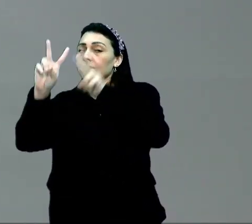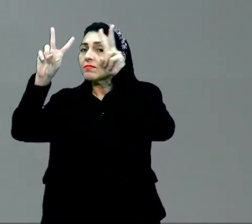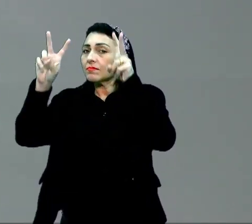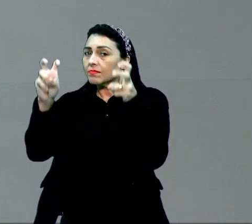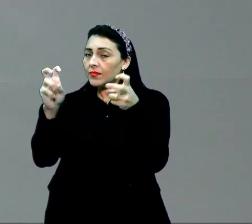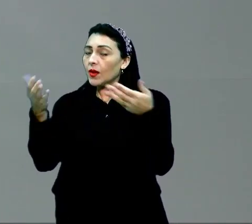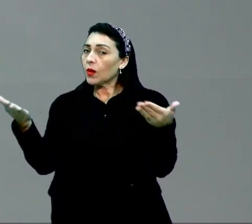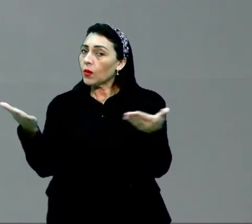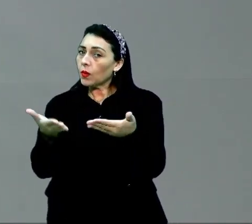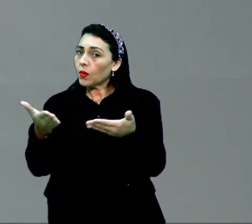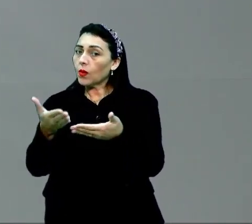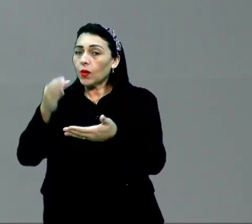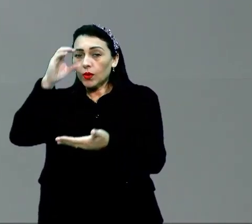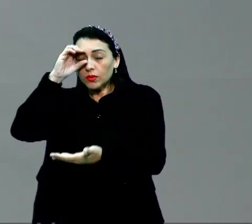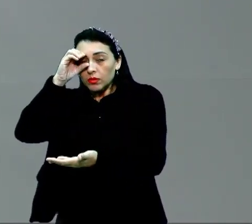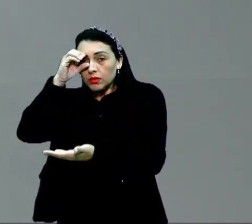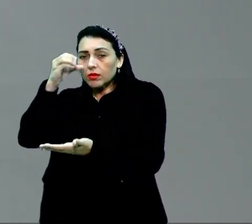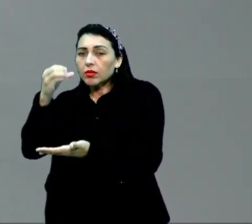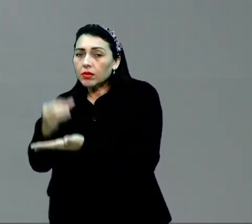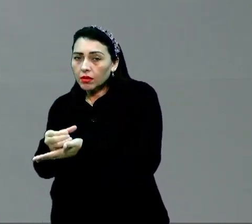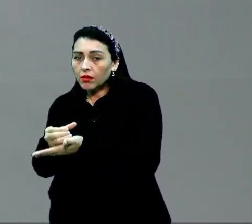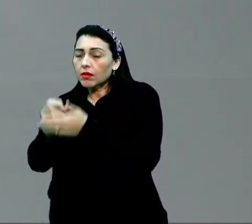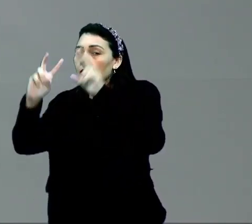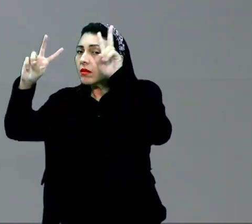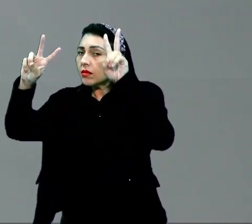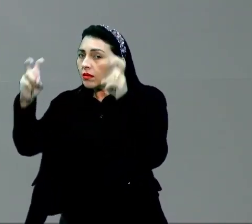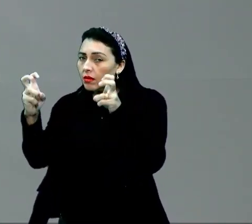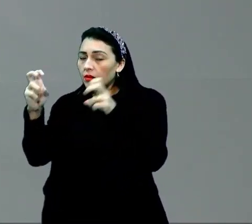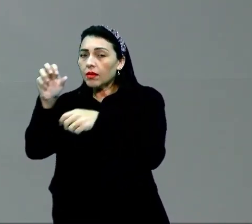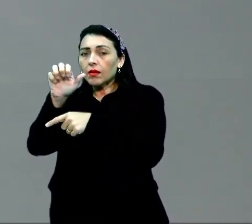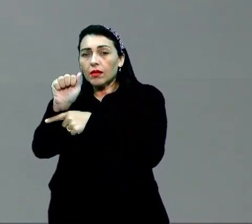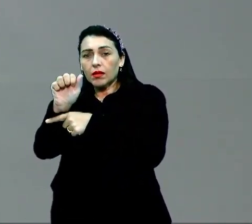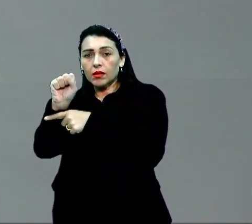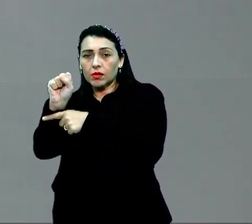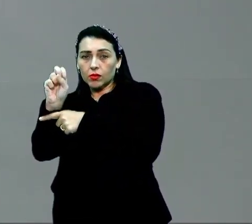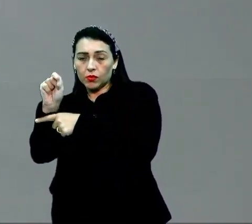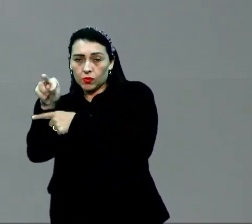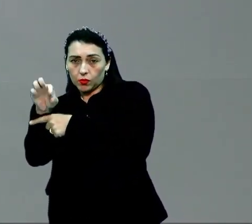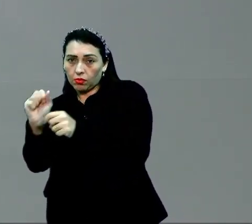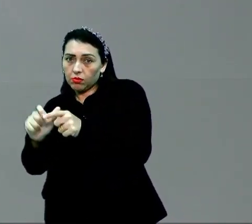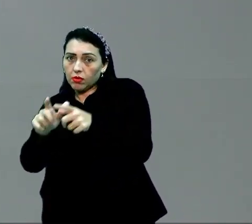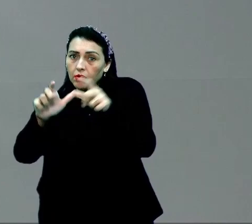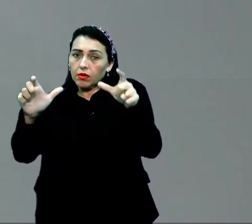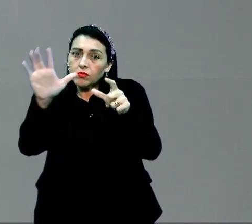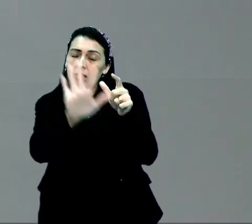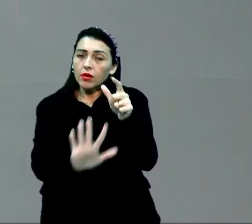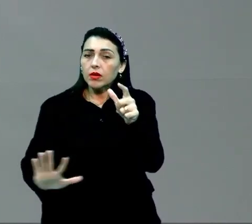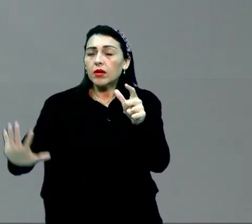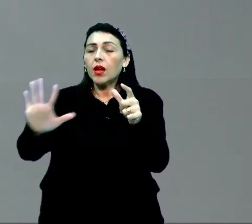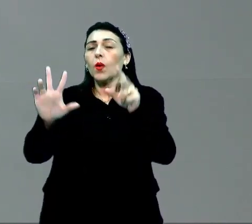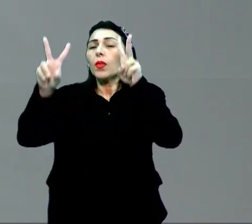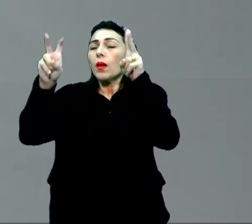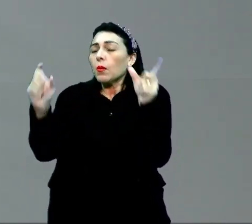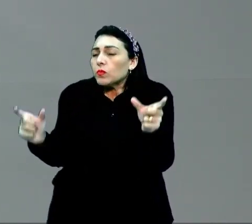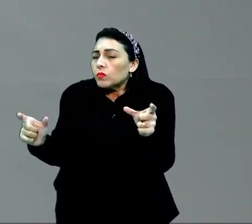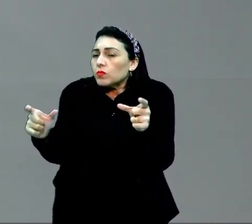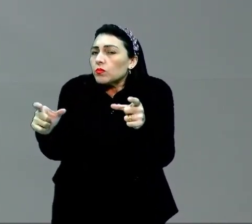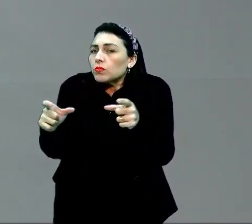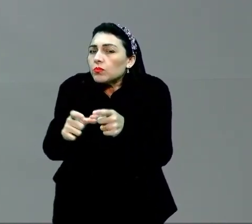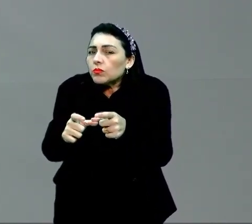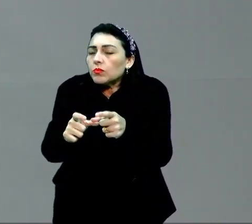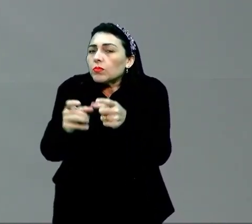sobre tese e tema. Assunto nós sabemos que é algo geral, algo amplo, enquanto tema é uma coisa